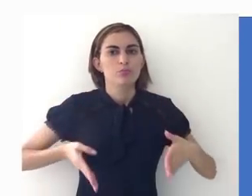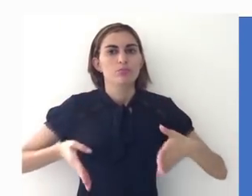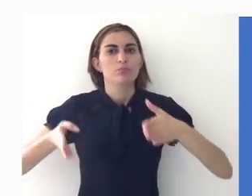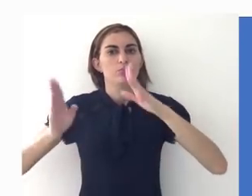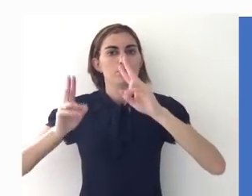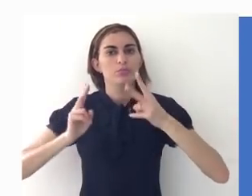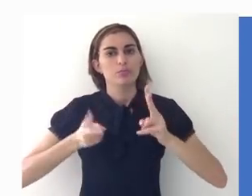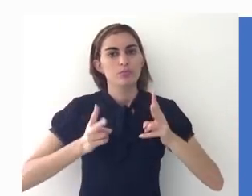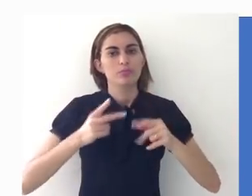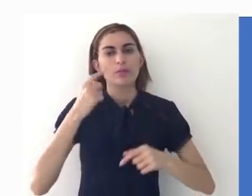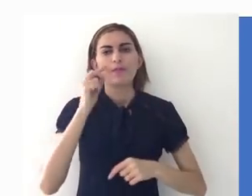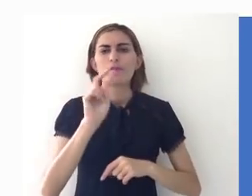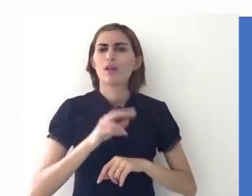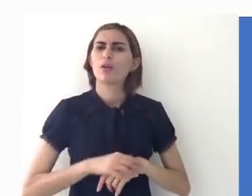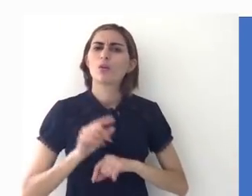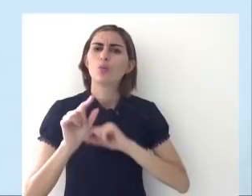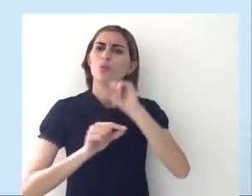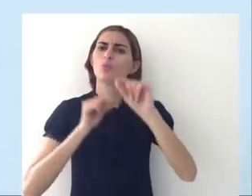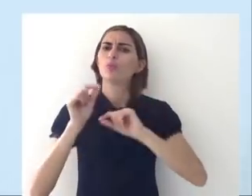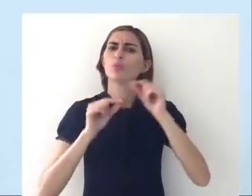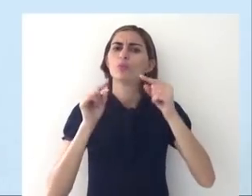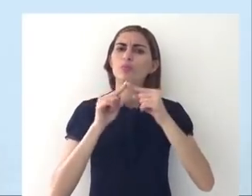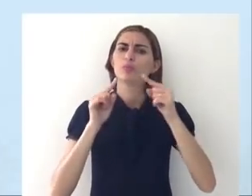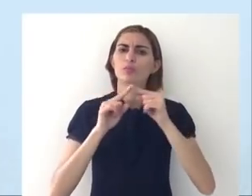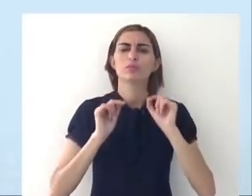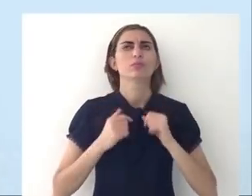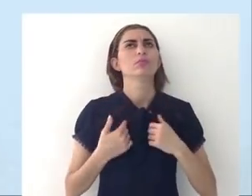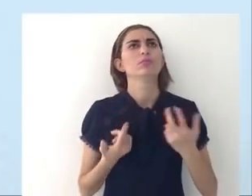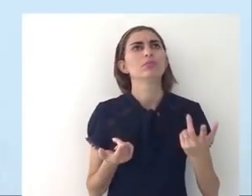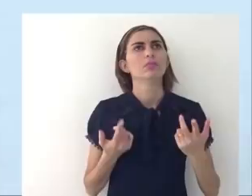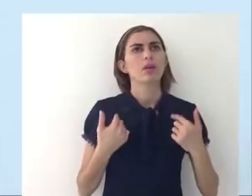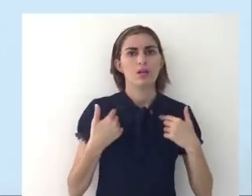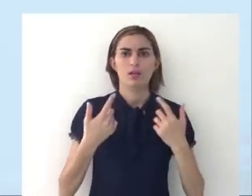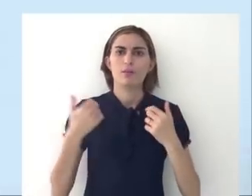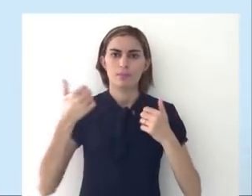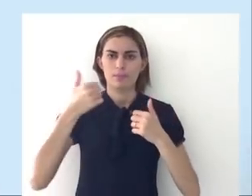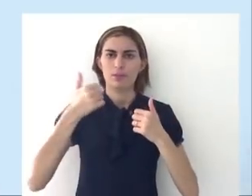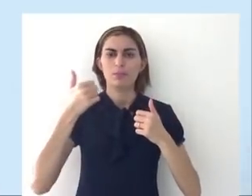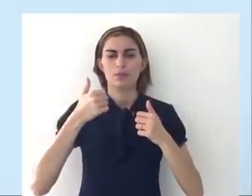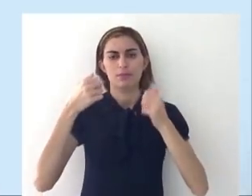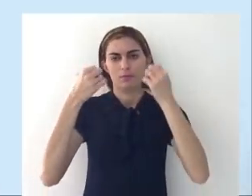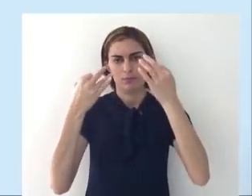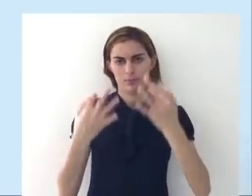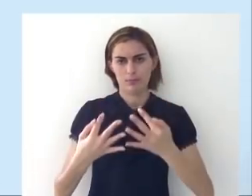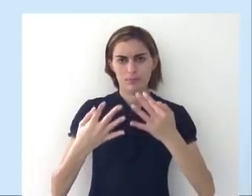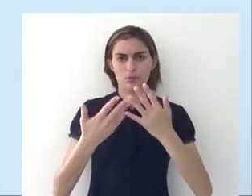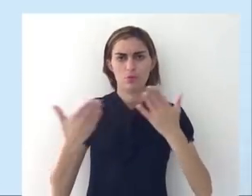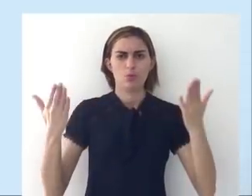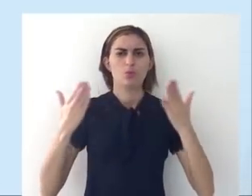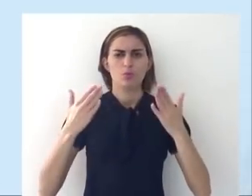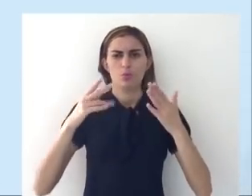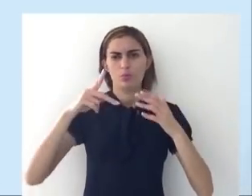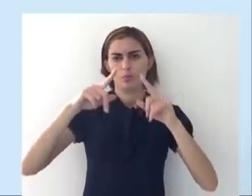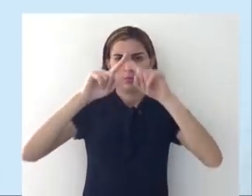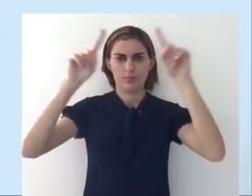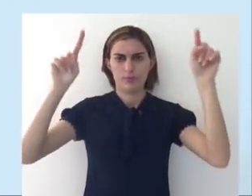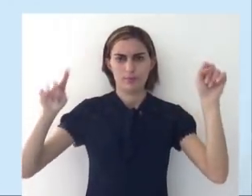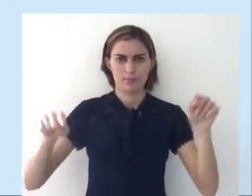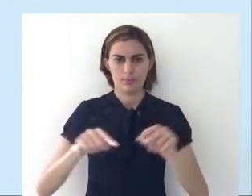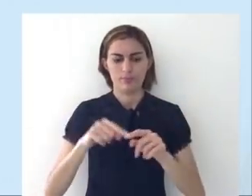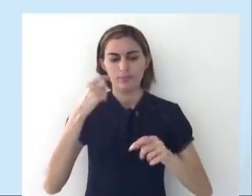polígonos são todos paralelos. Então, Milena, o que é que tem a ver isso? Porque eu quero agora te dar a primeira